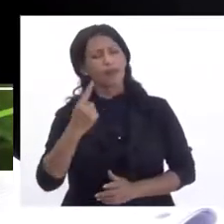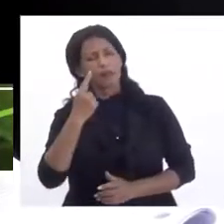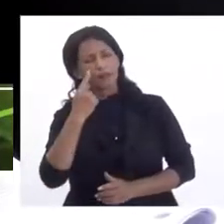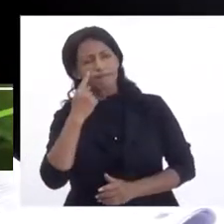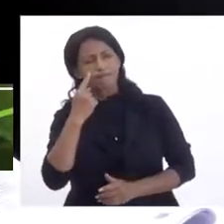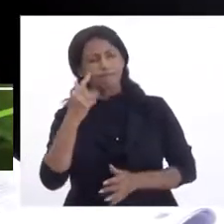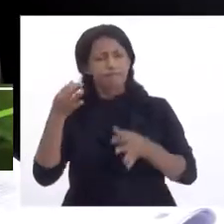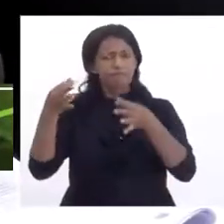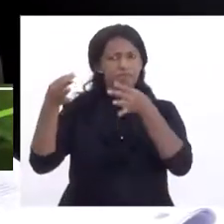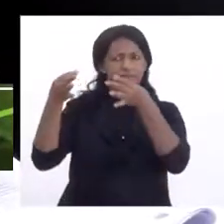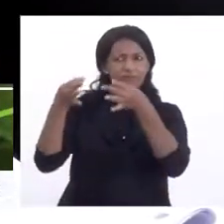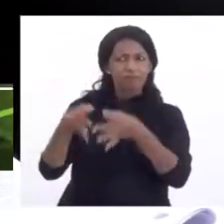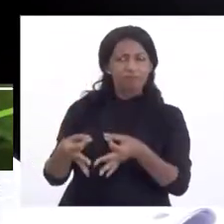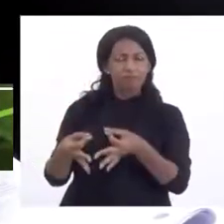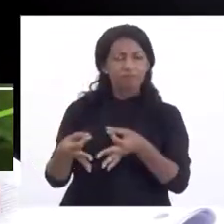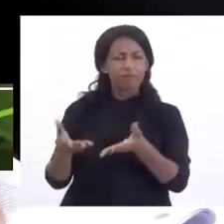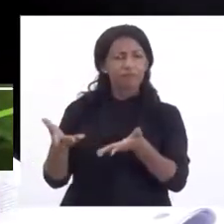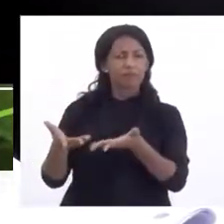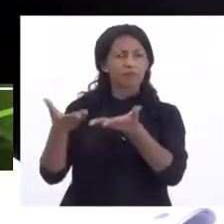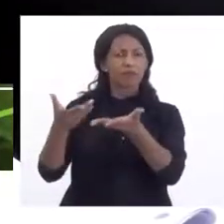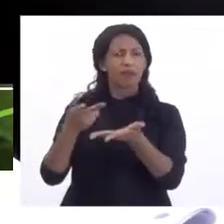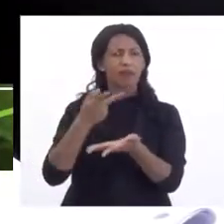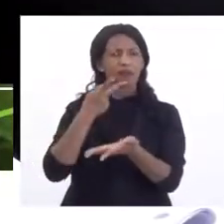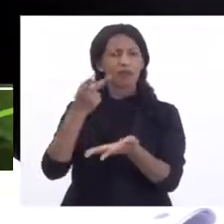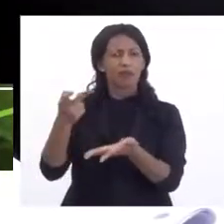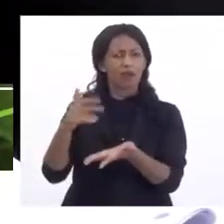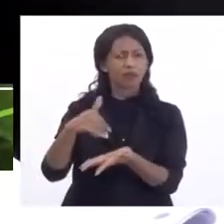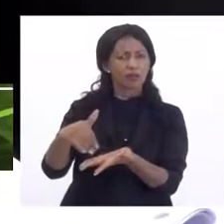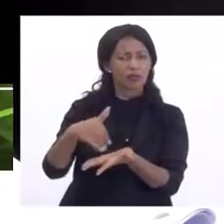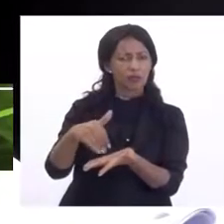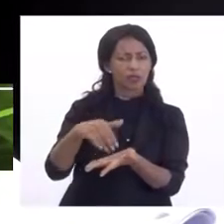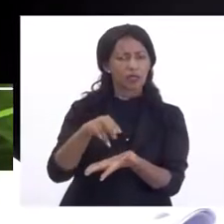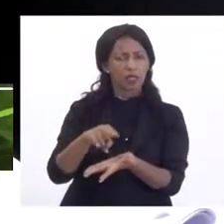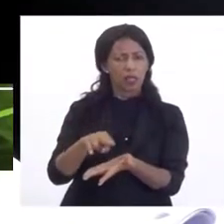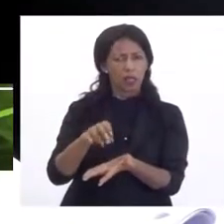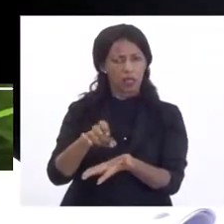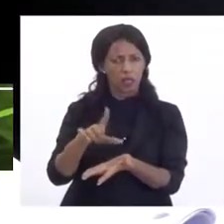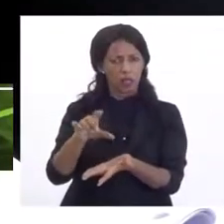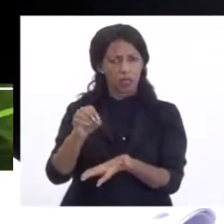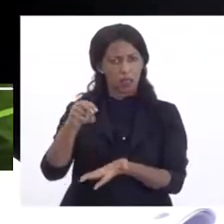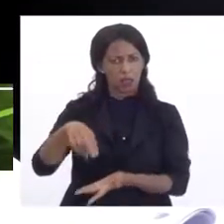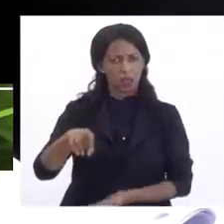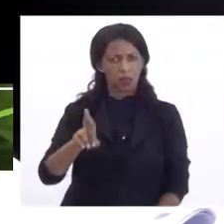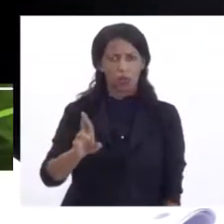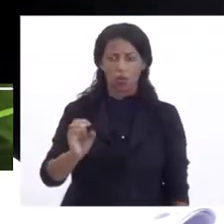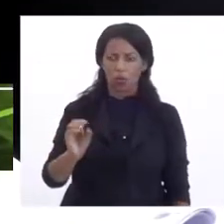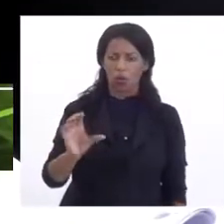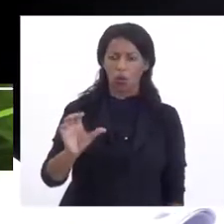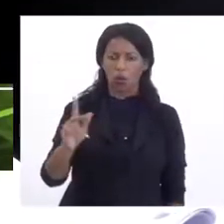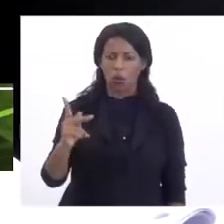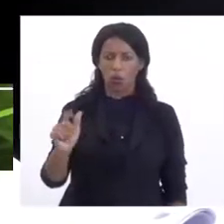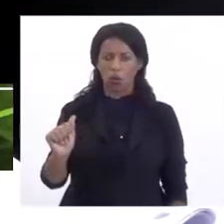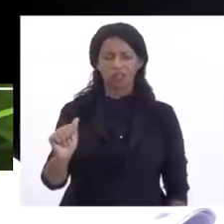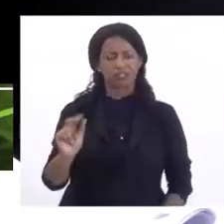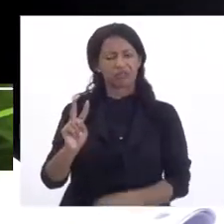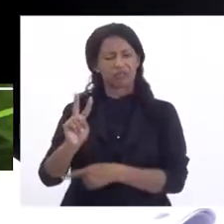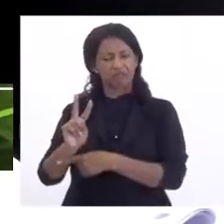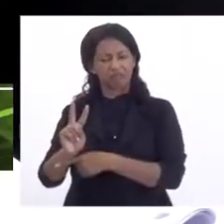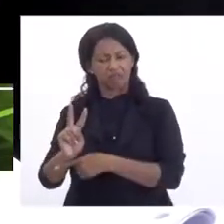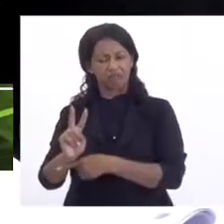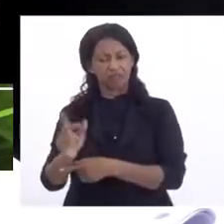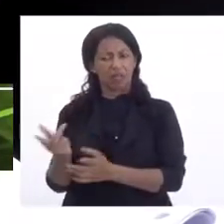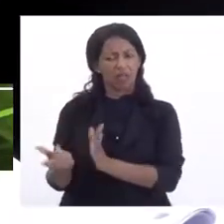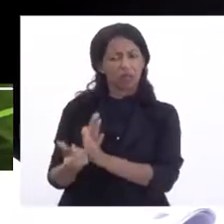a exposição do secretário Nelson Rocha em defesa das contas,